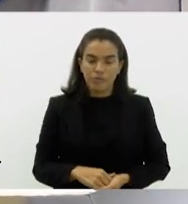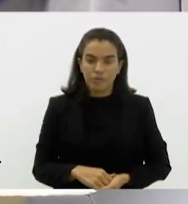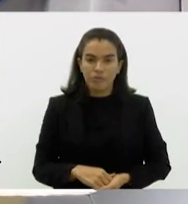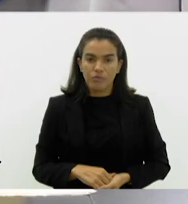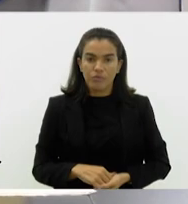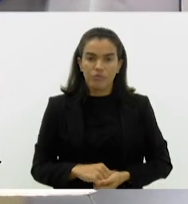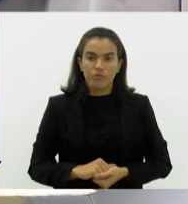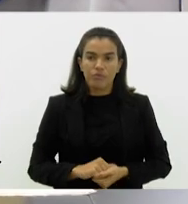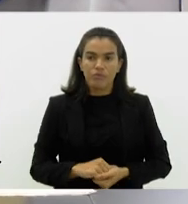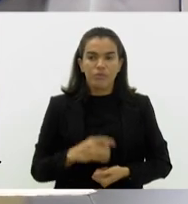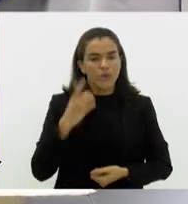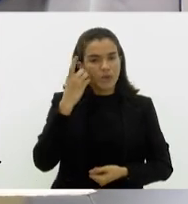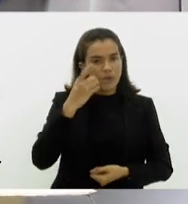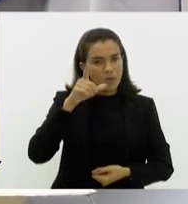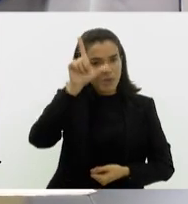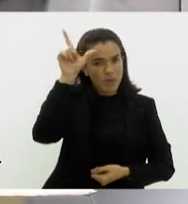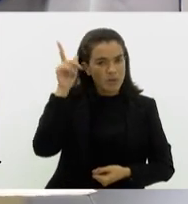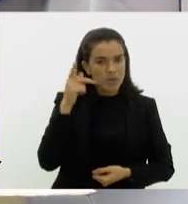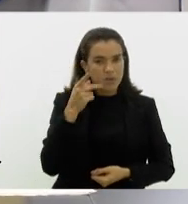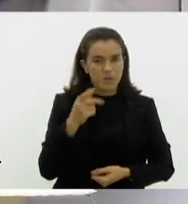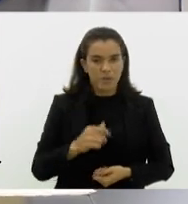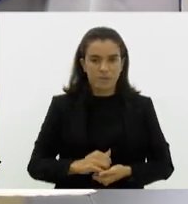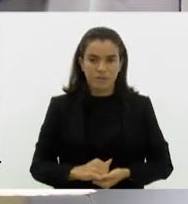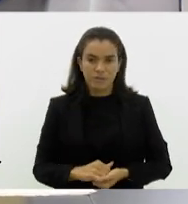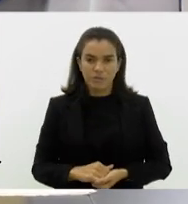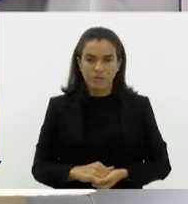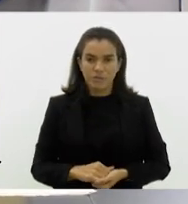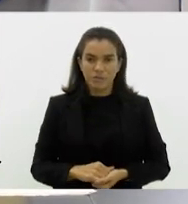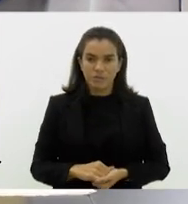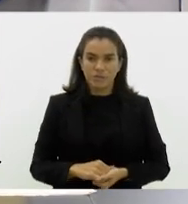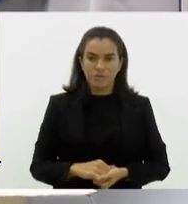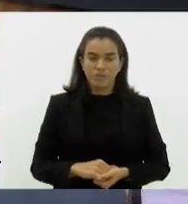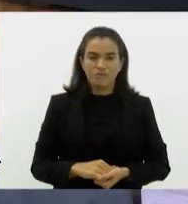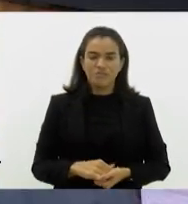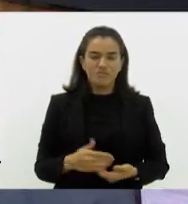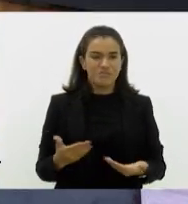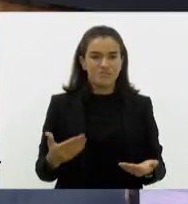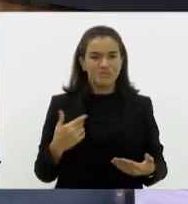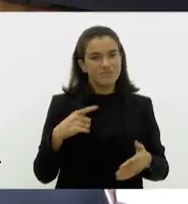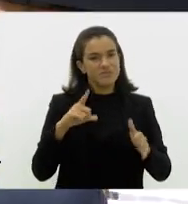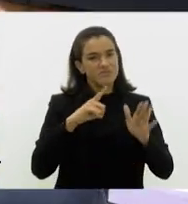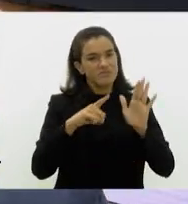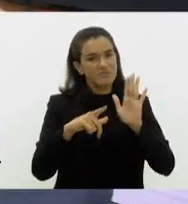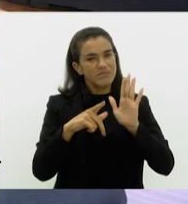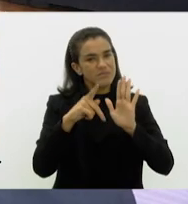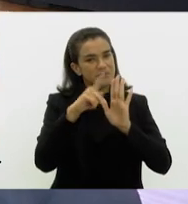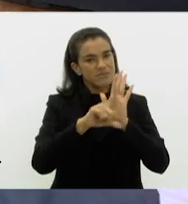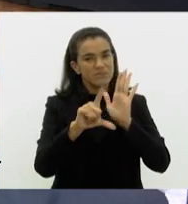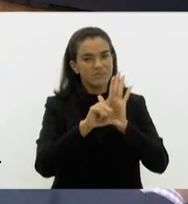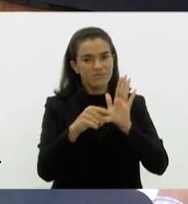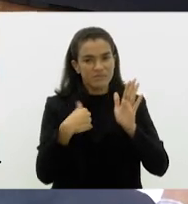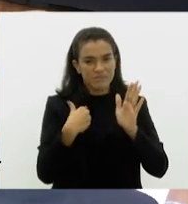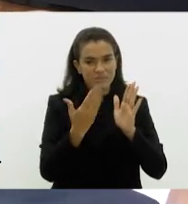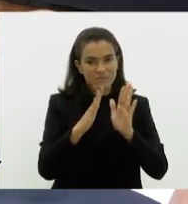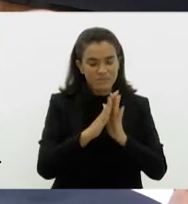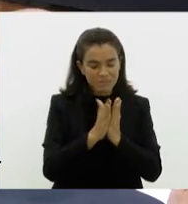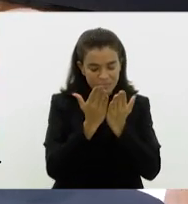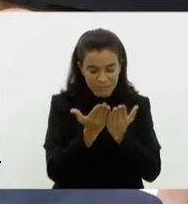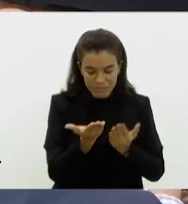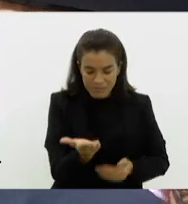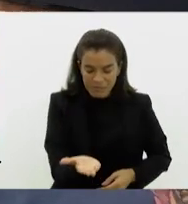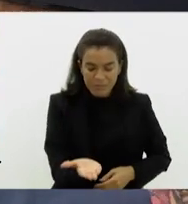presidente. Deputado Luiz Paulo, para o voto divergente. Senhor presidente, estou com um projeto aqui na minha frente.